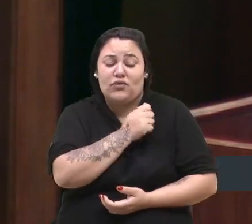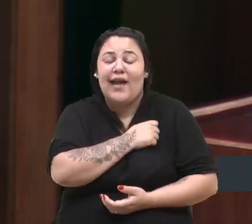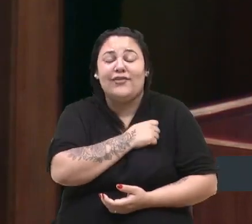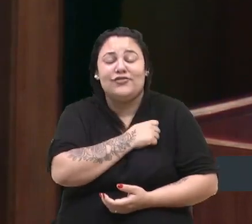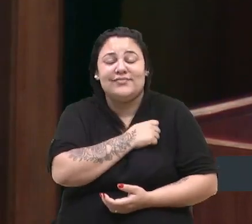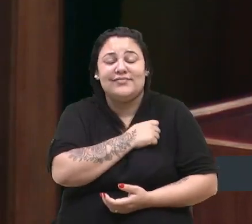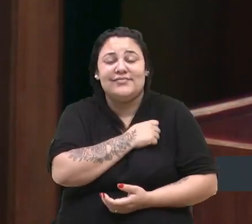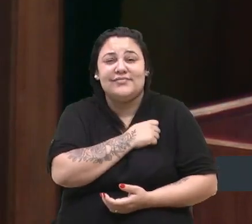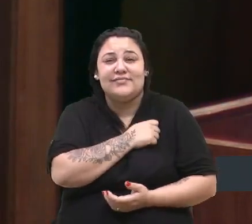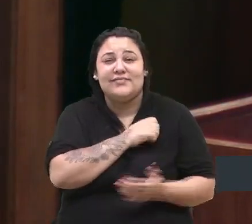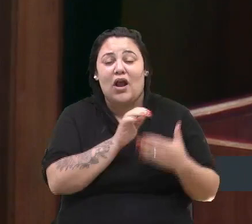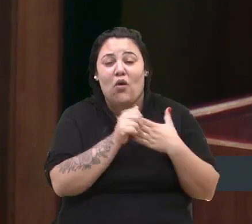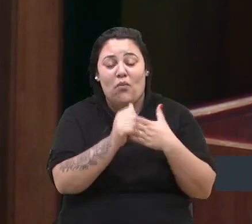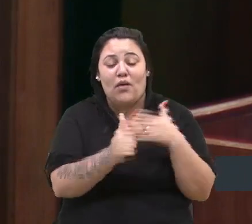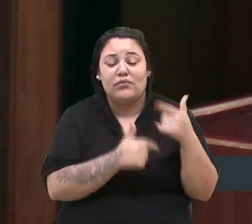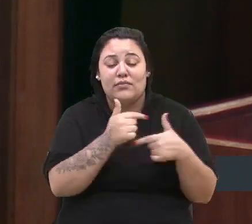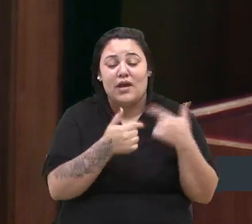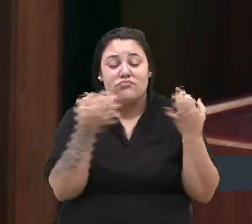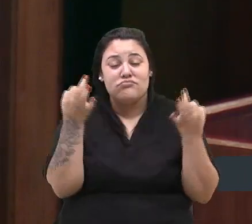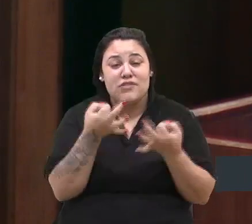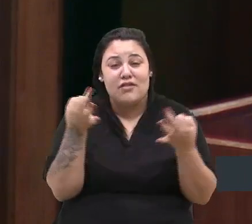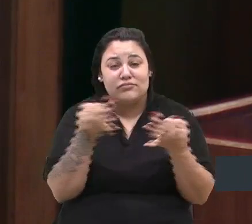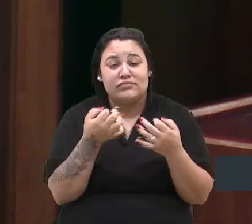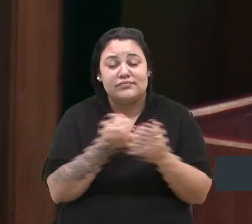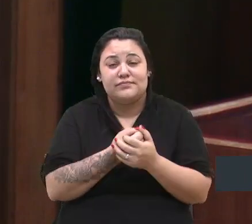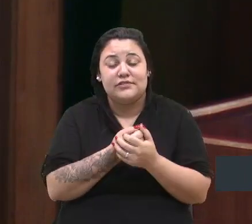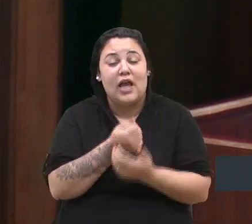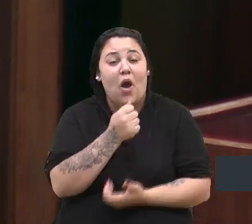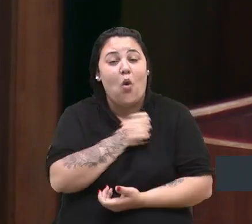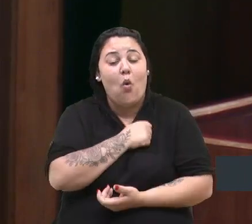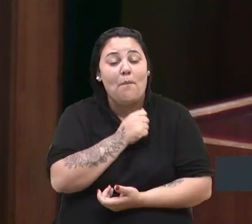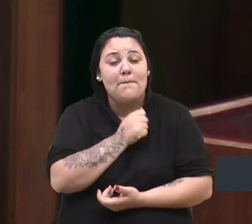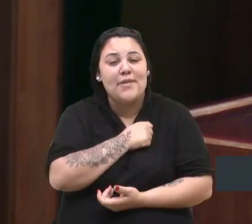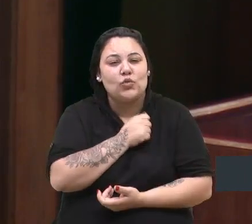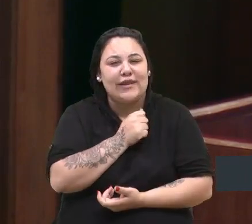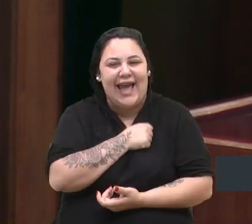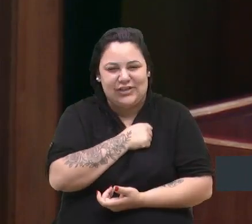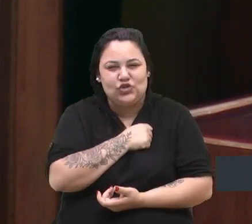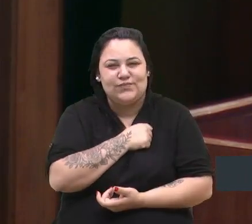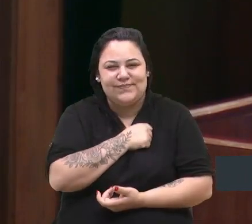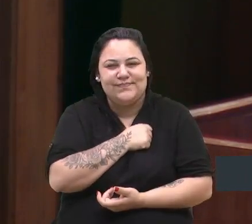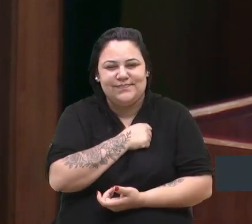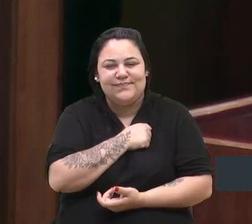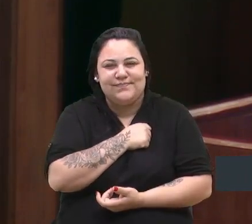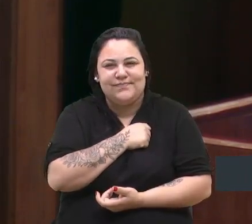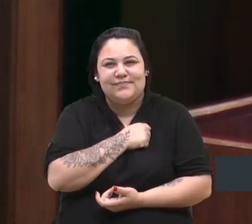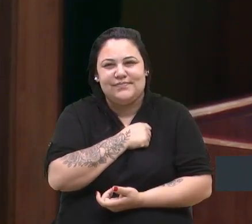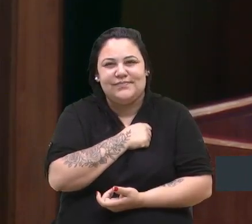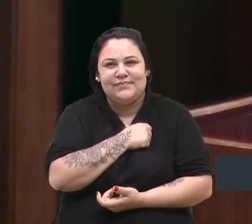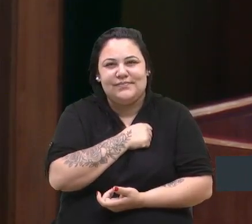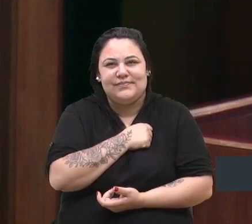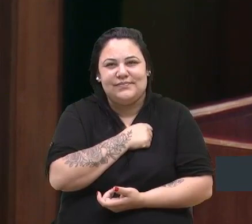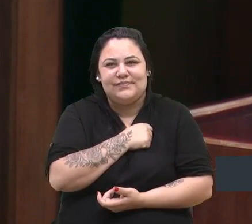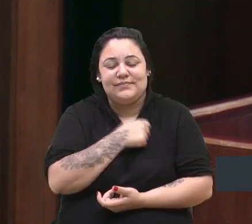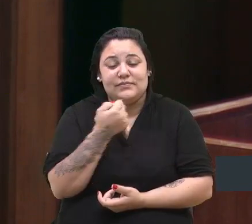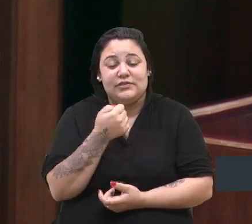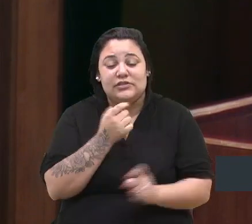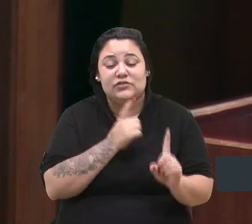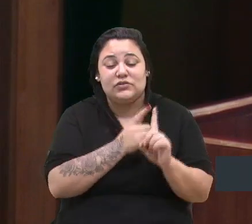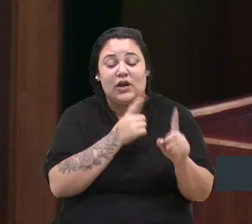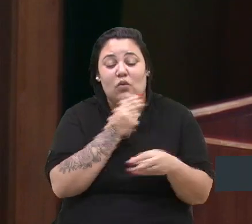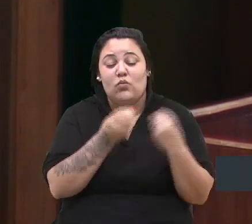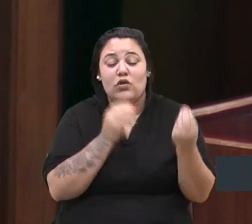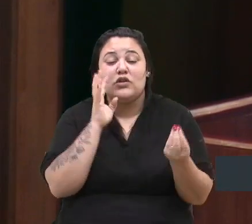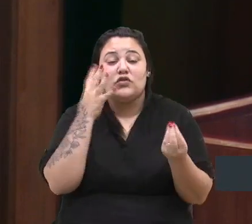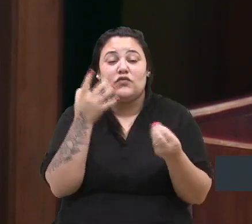É preciso ter humildade. E a humildade significa a gente ir buscar a solução dos